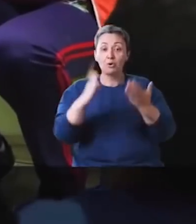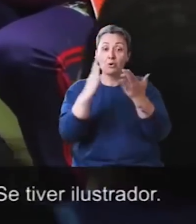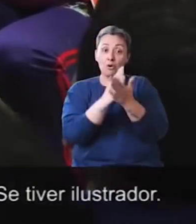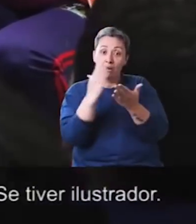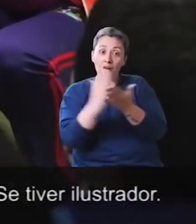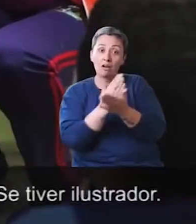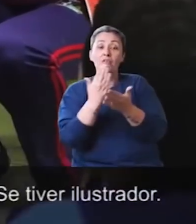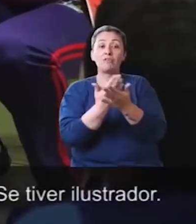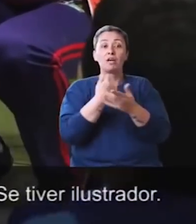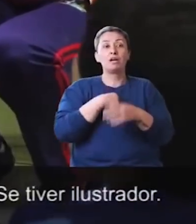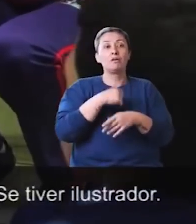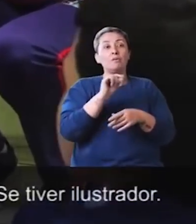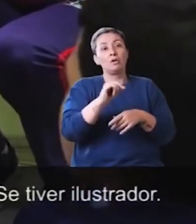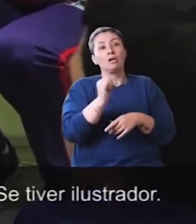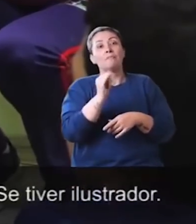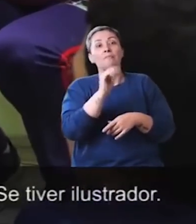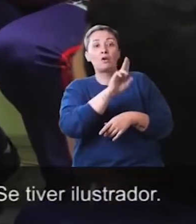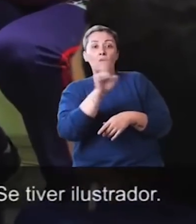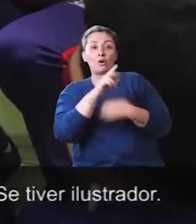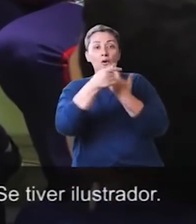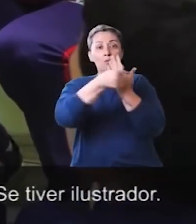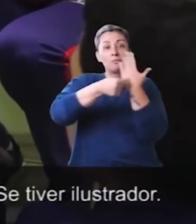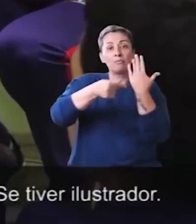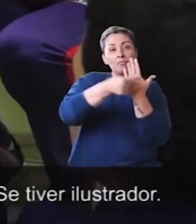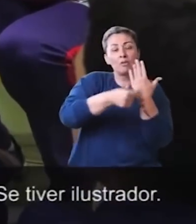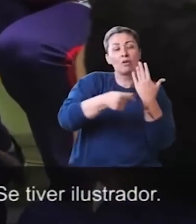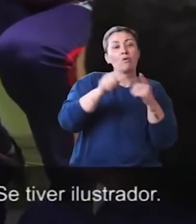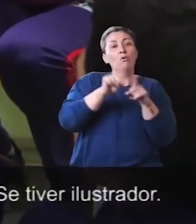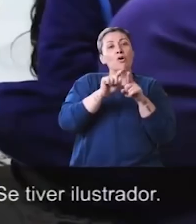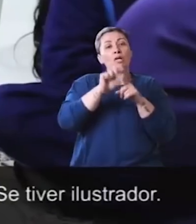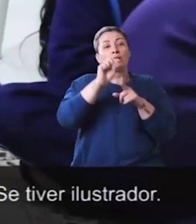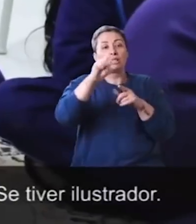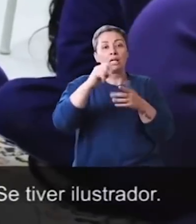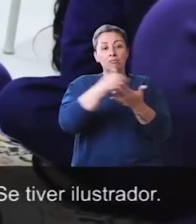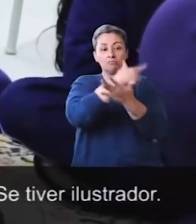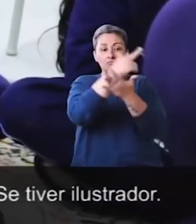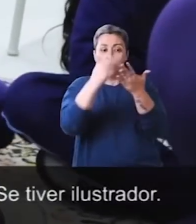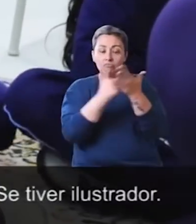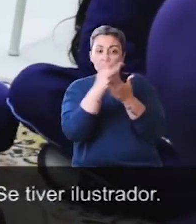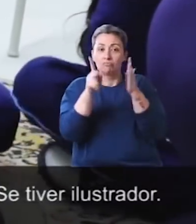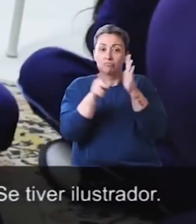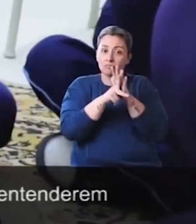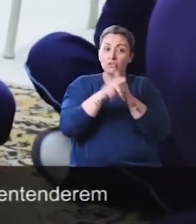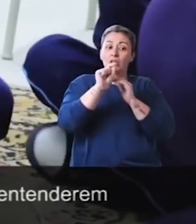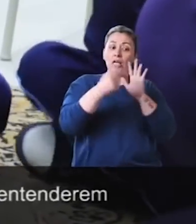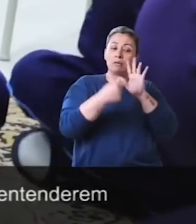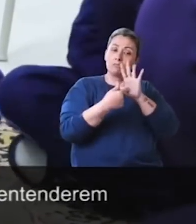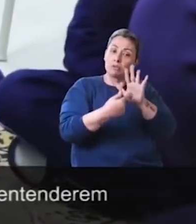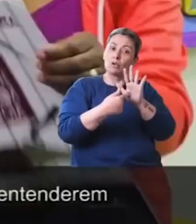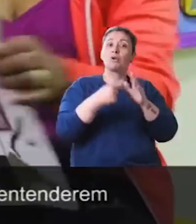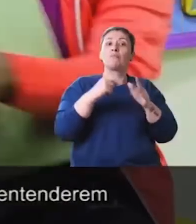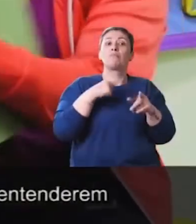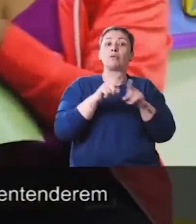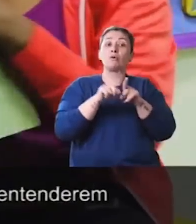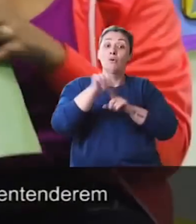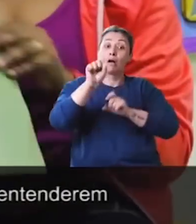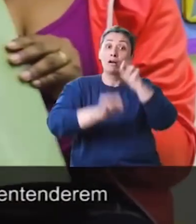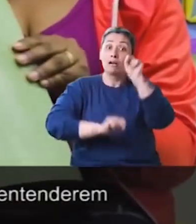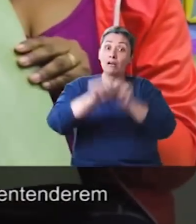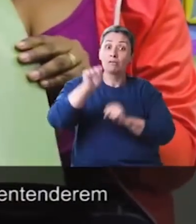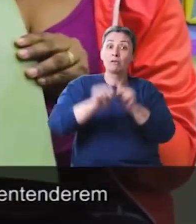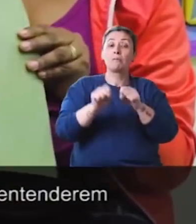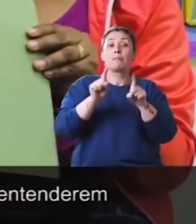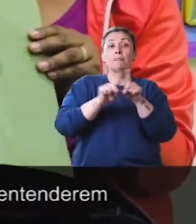do livro, então a gente sempre está falando o nome do autor que escreveu o livro, se tiver ilustrador. A gente sempre mostra também